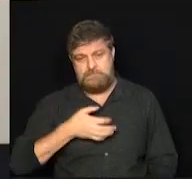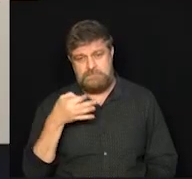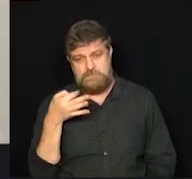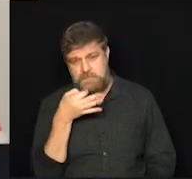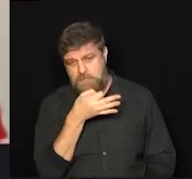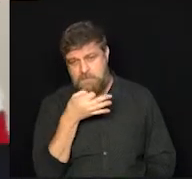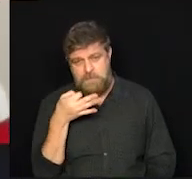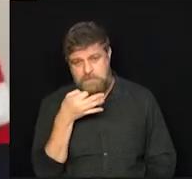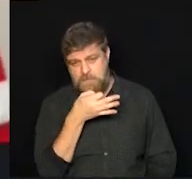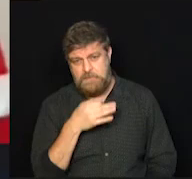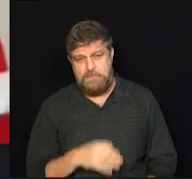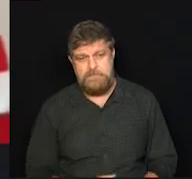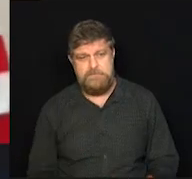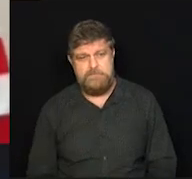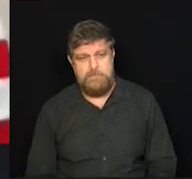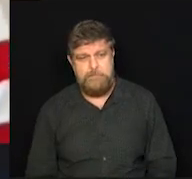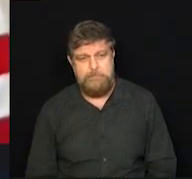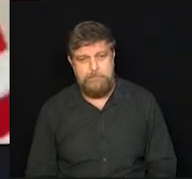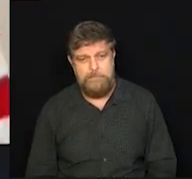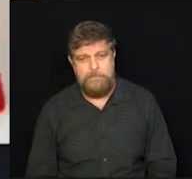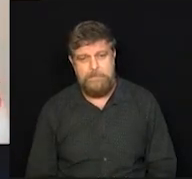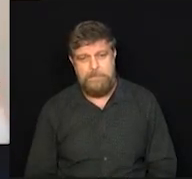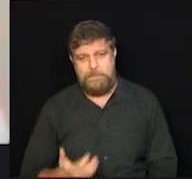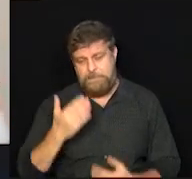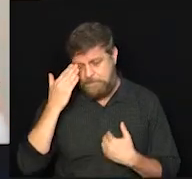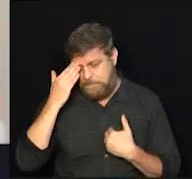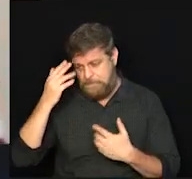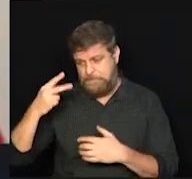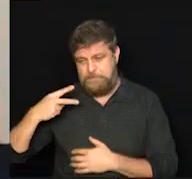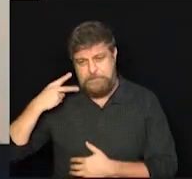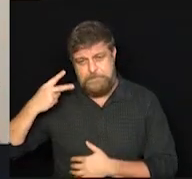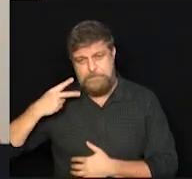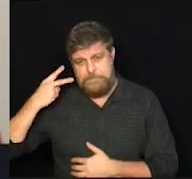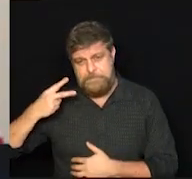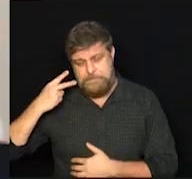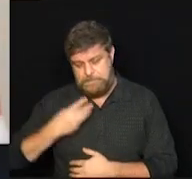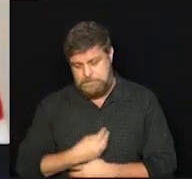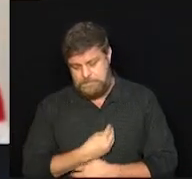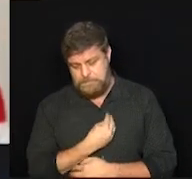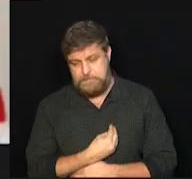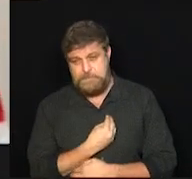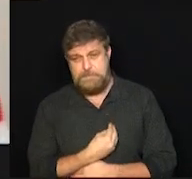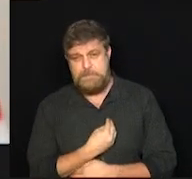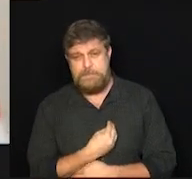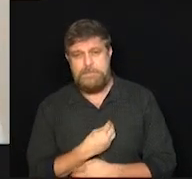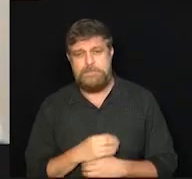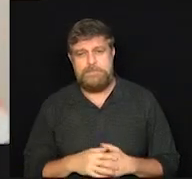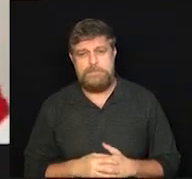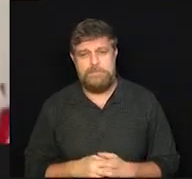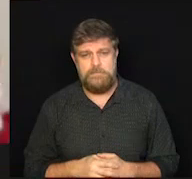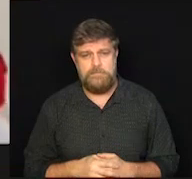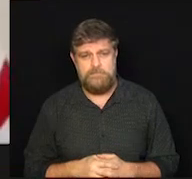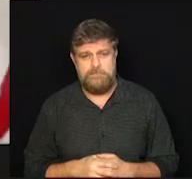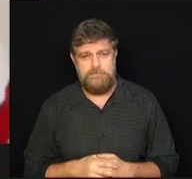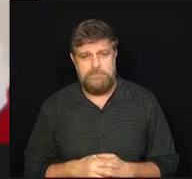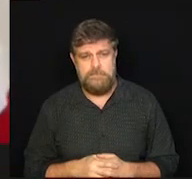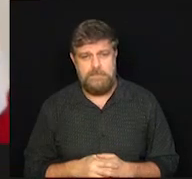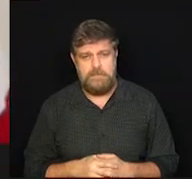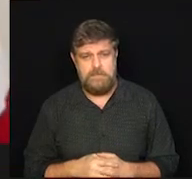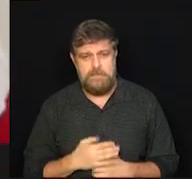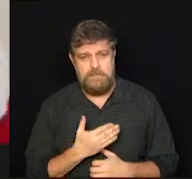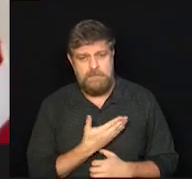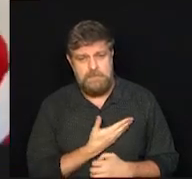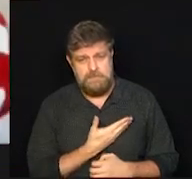essa exposição ela descer aqui aos vereadores vereadores de presente também são atitudes dos colegas